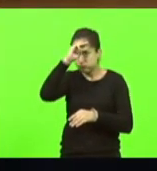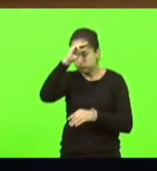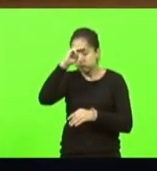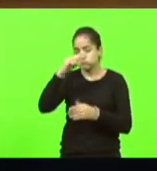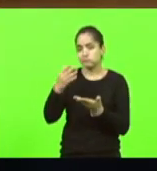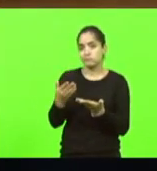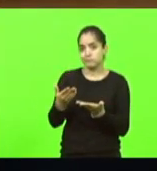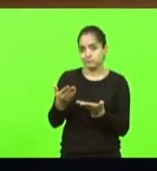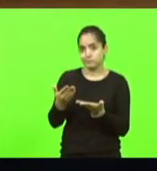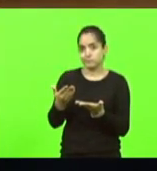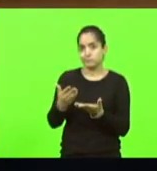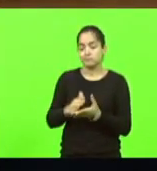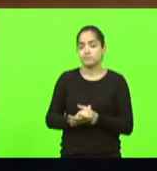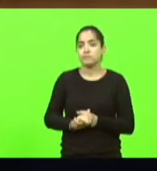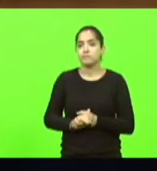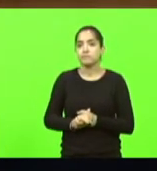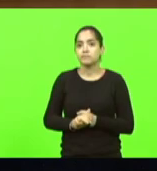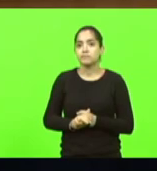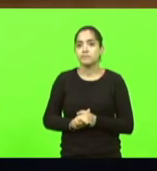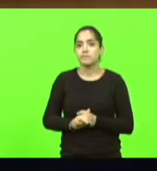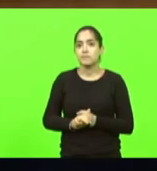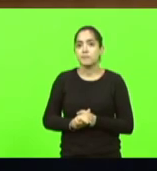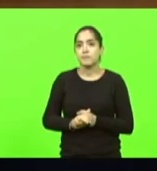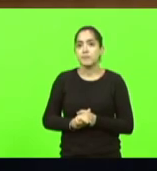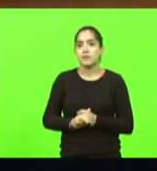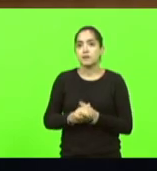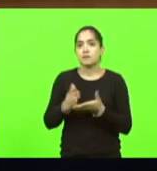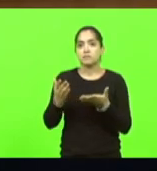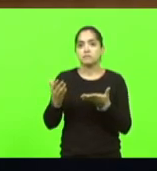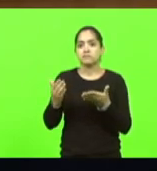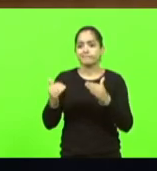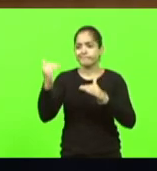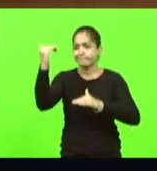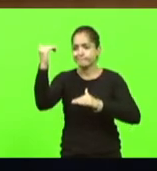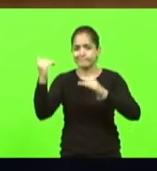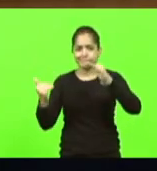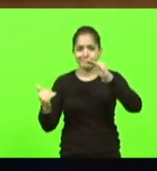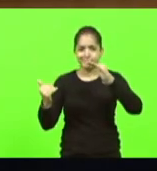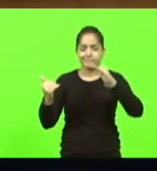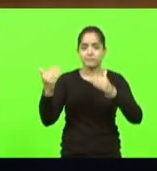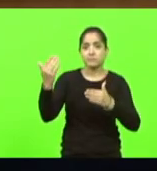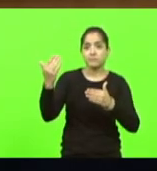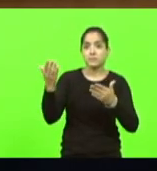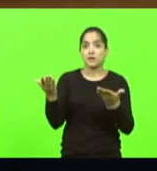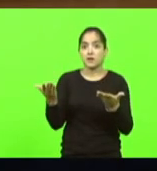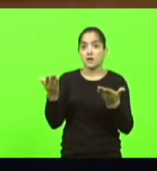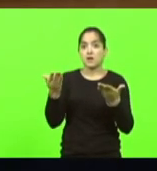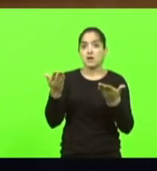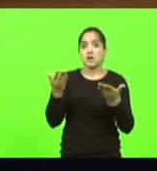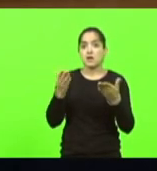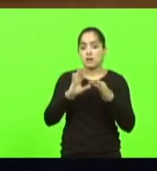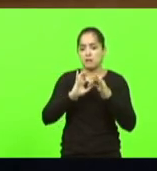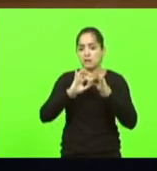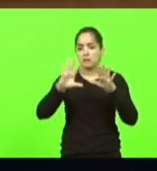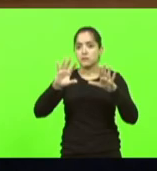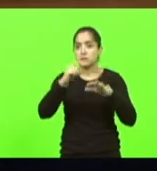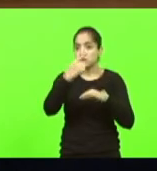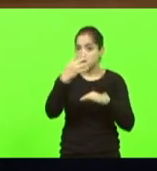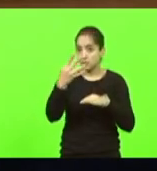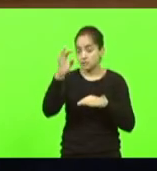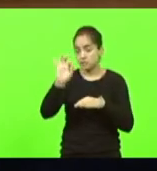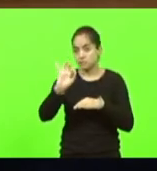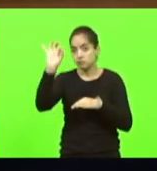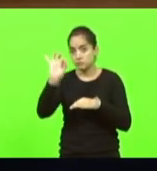39 mil reais eu não vou te conto Mia a assembleia autorizar 14 por cento de